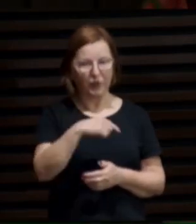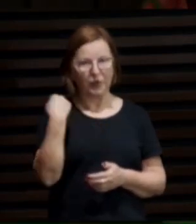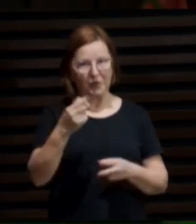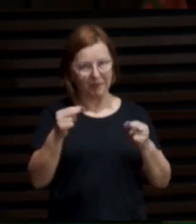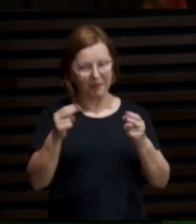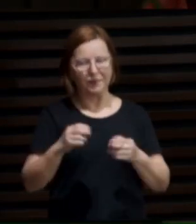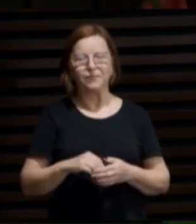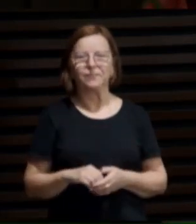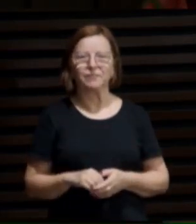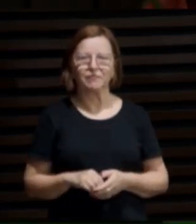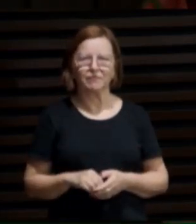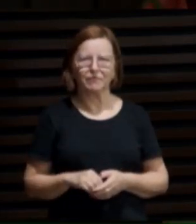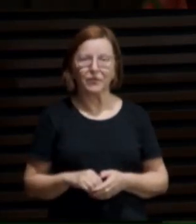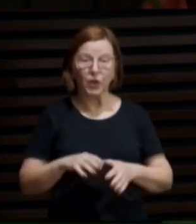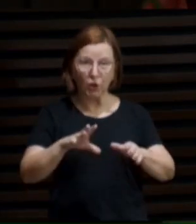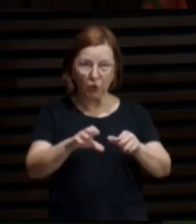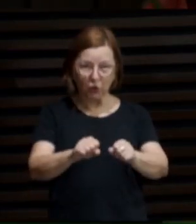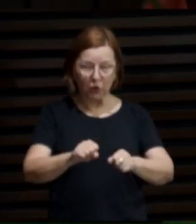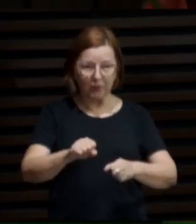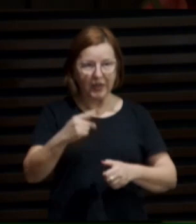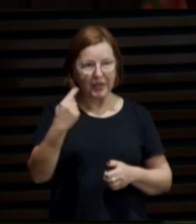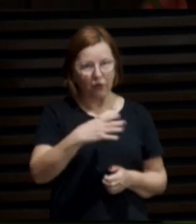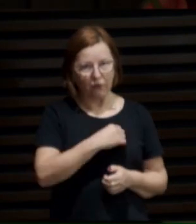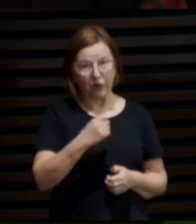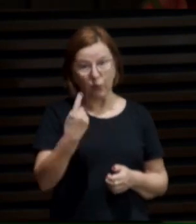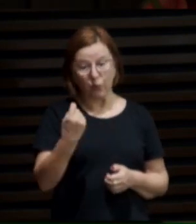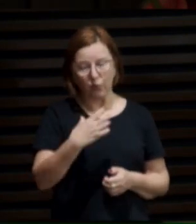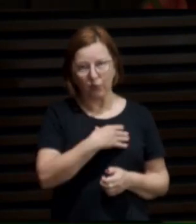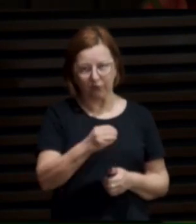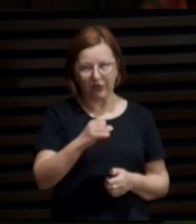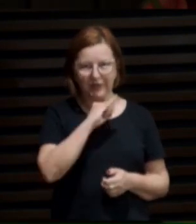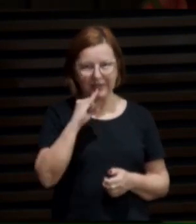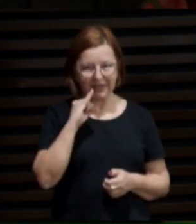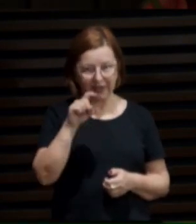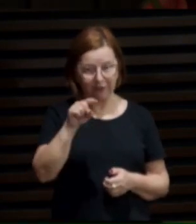Toma agora o teu filho, o teu único filho, Isaac, a quem amas.